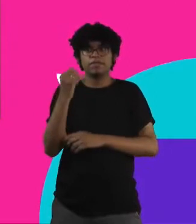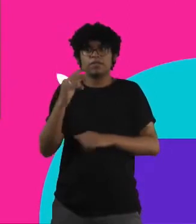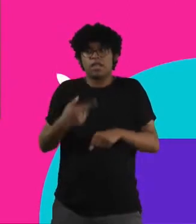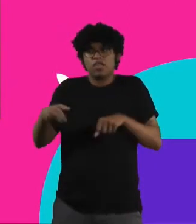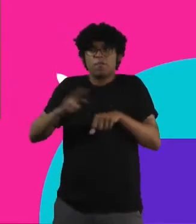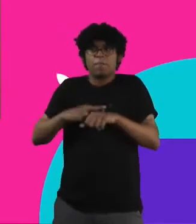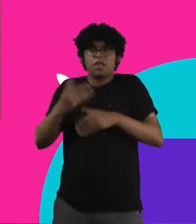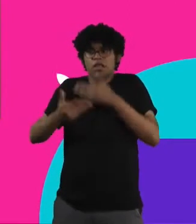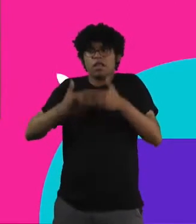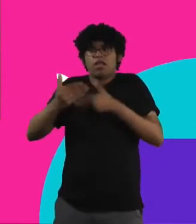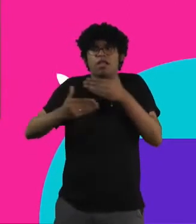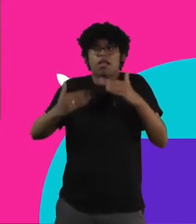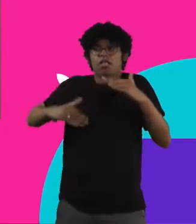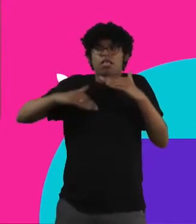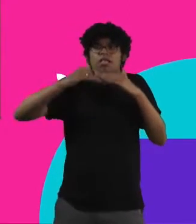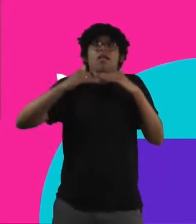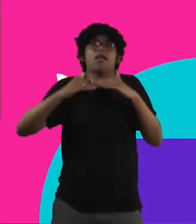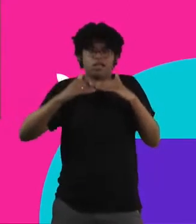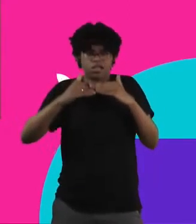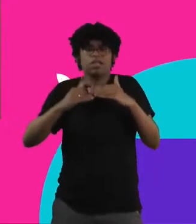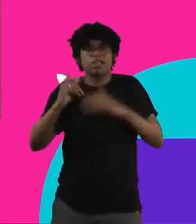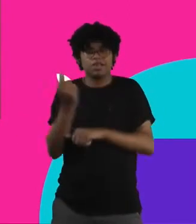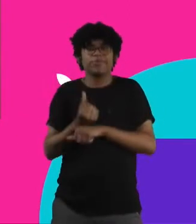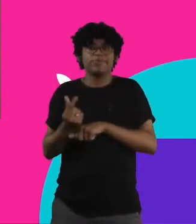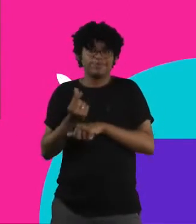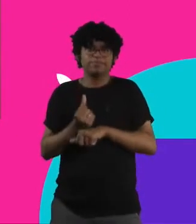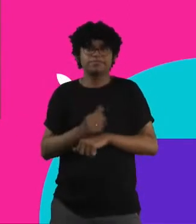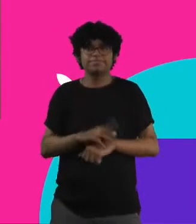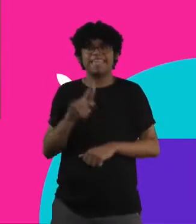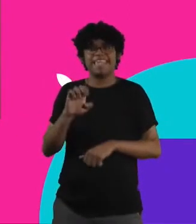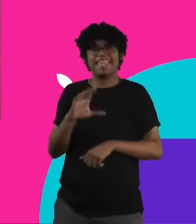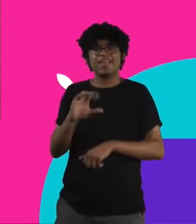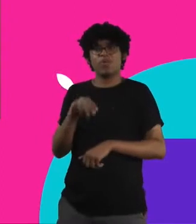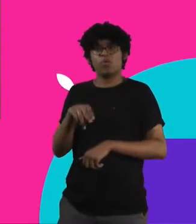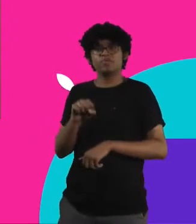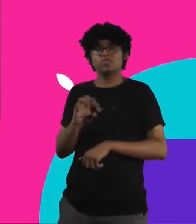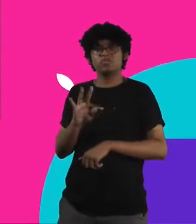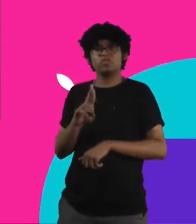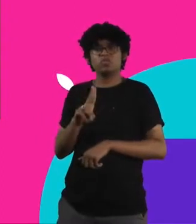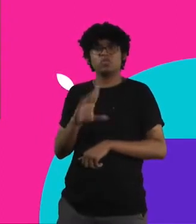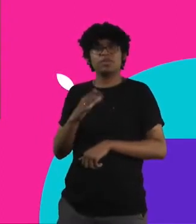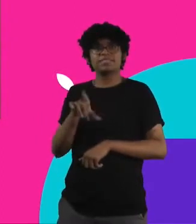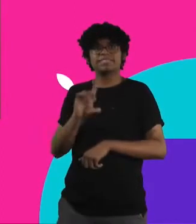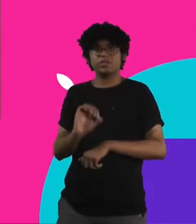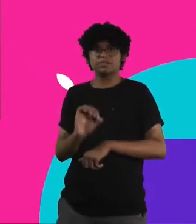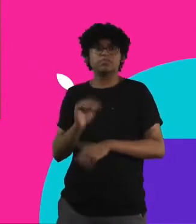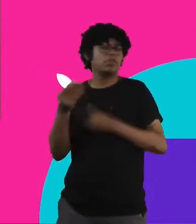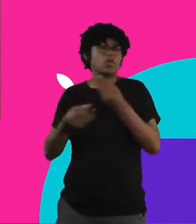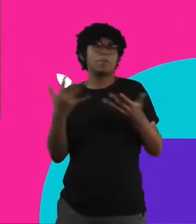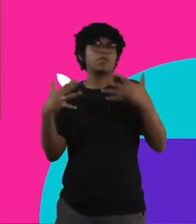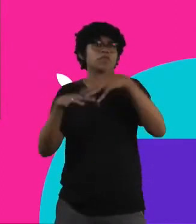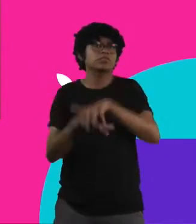econômica. Precisamos de uma reconstrução econômica. Como fazê-la de uma forma inclusiva?